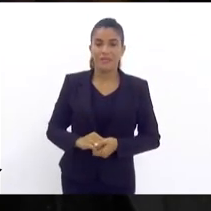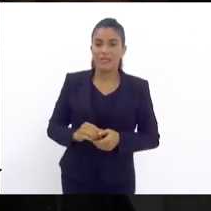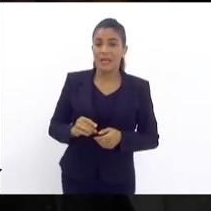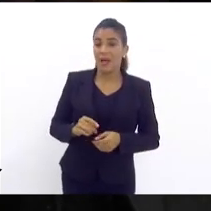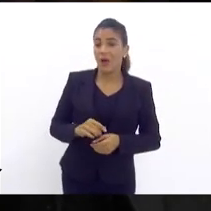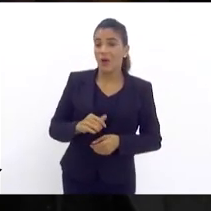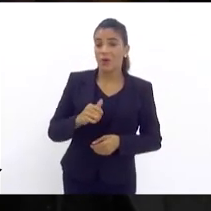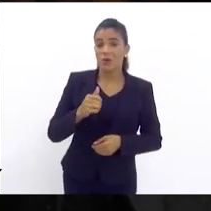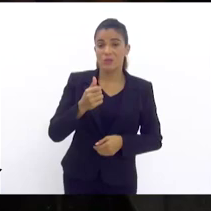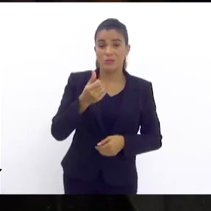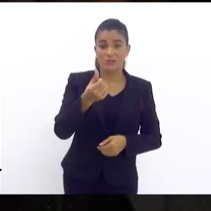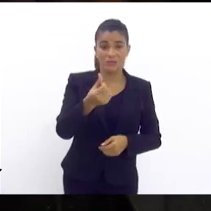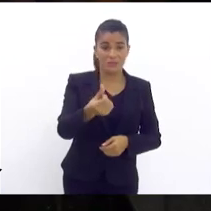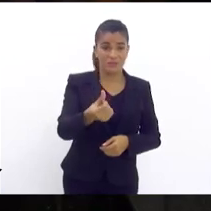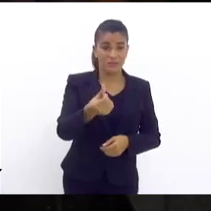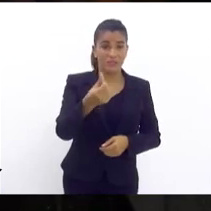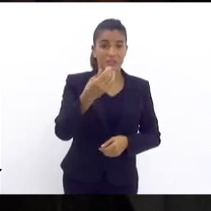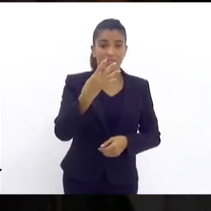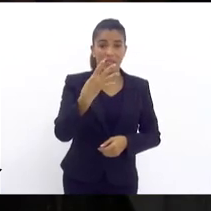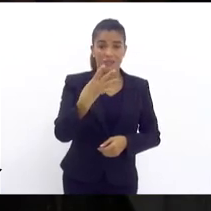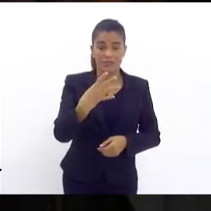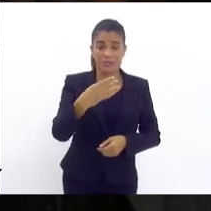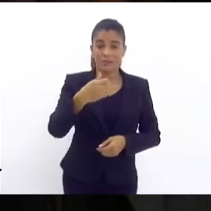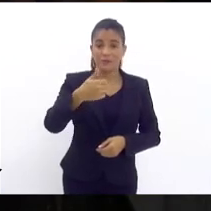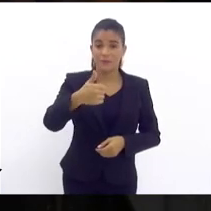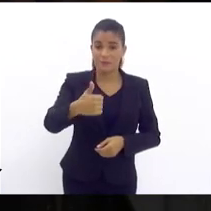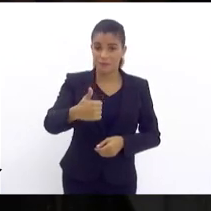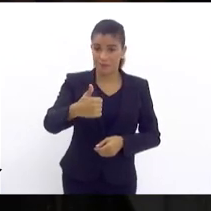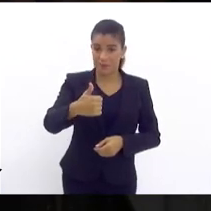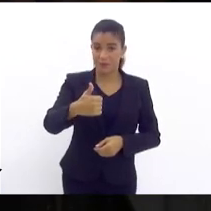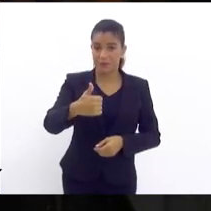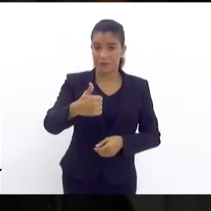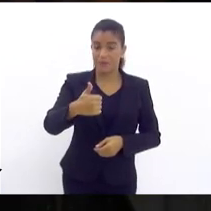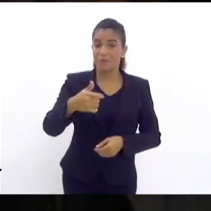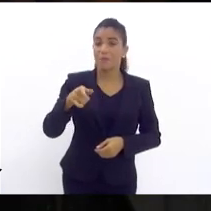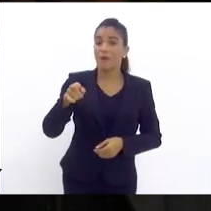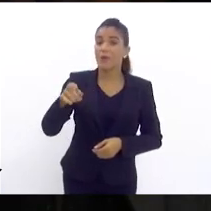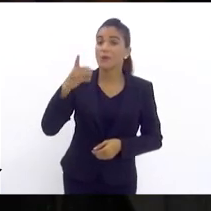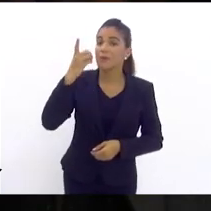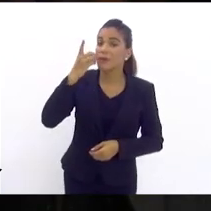primeiro Deputado ouvir